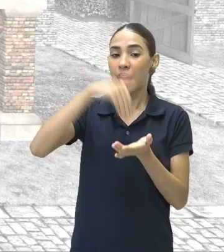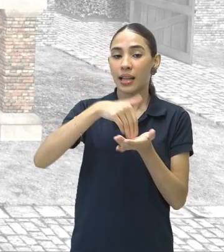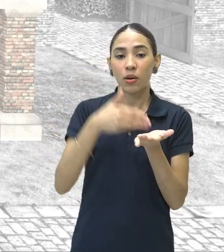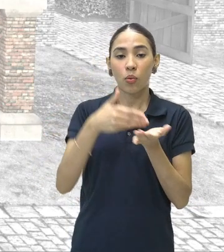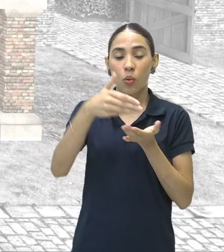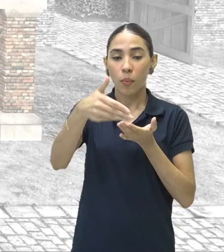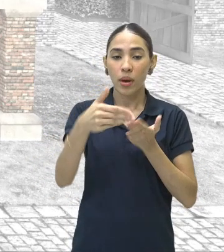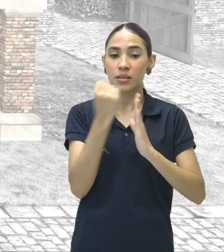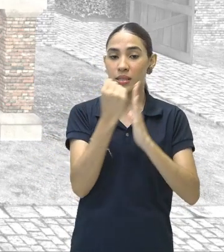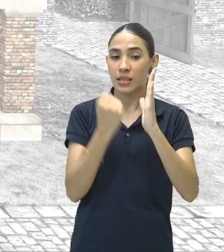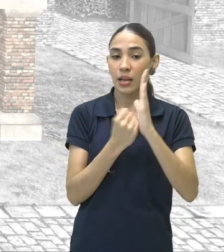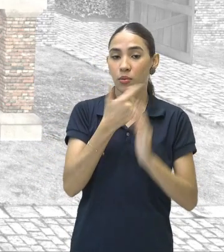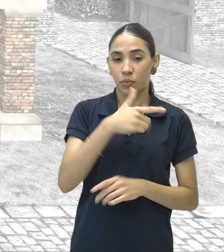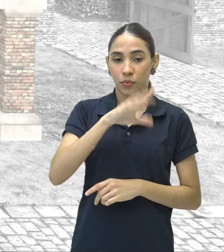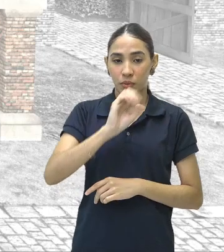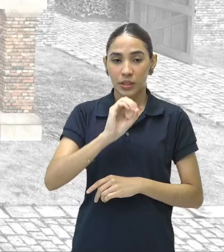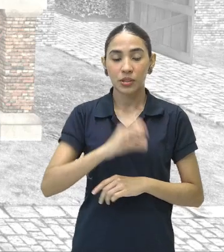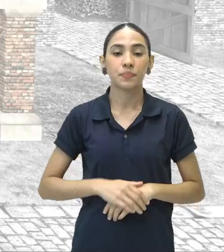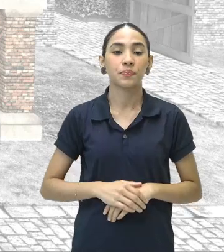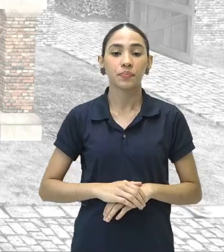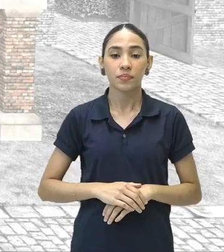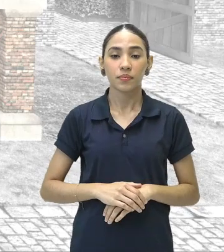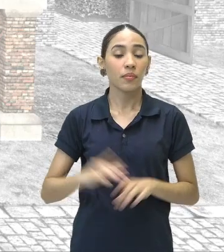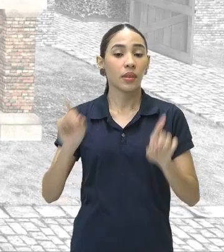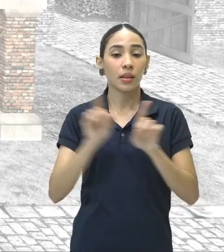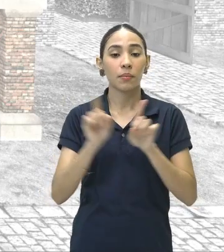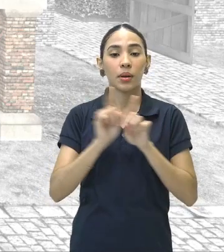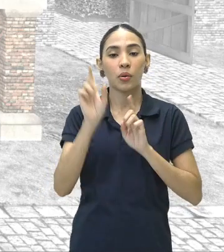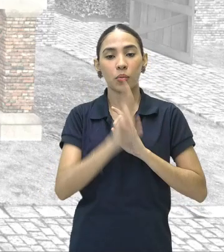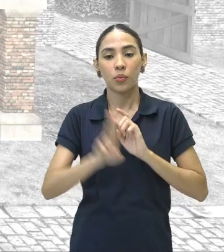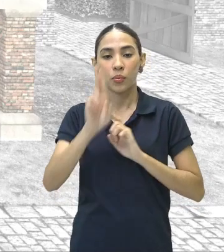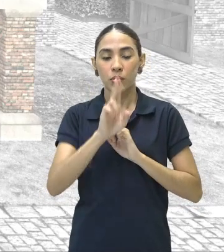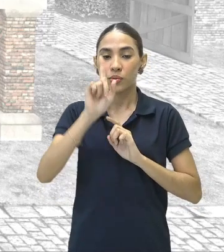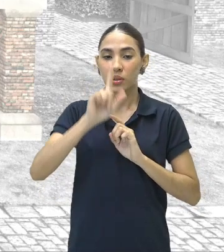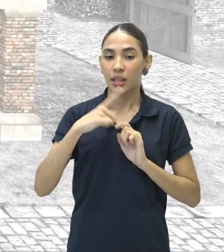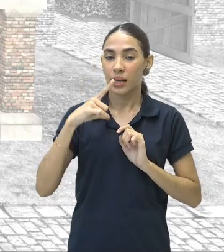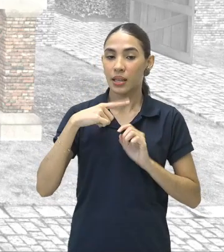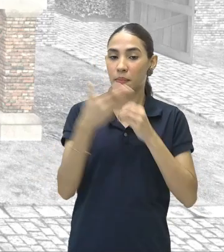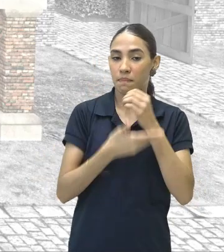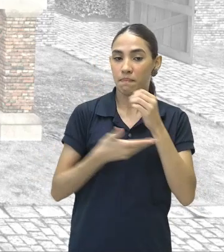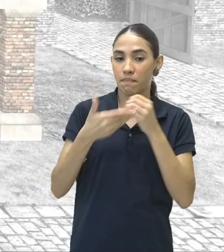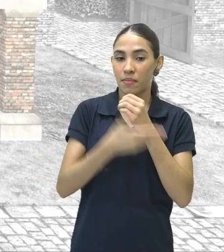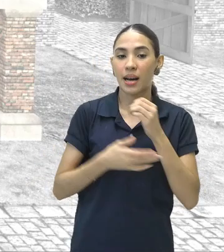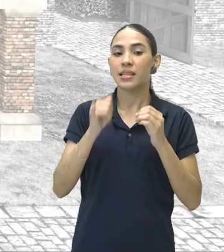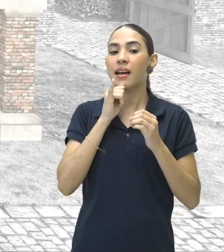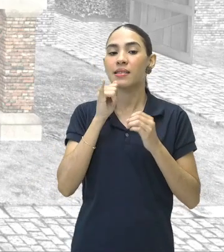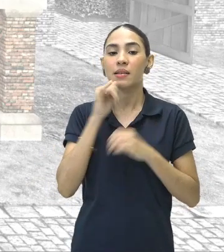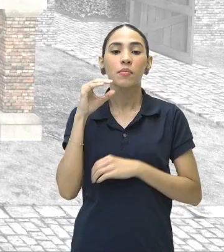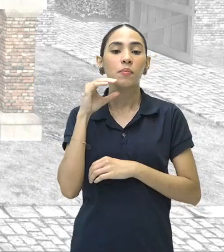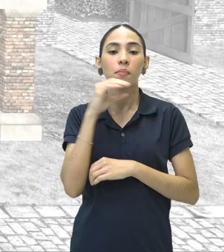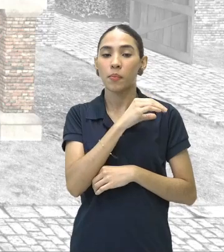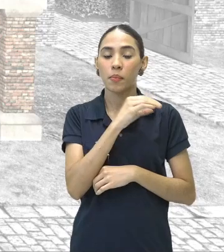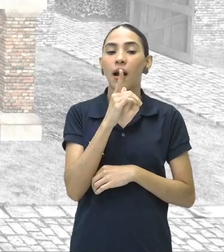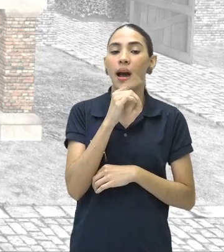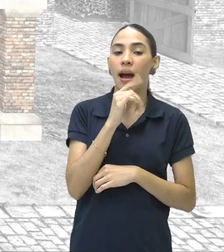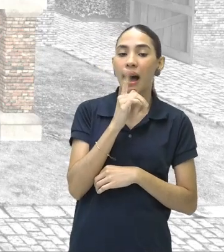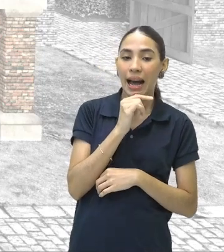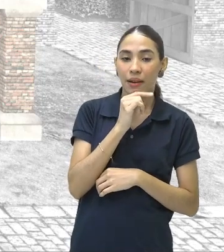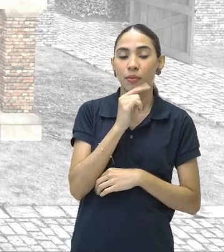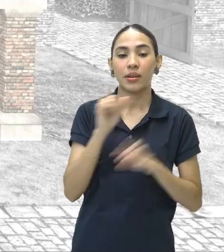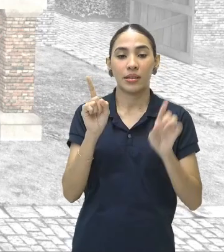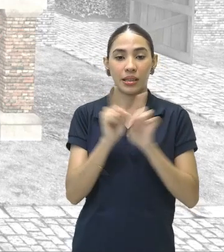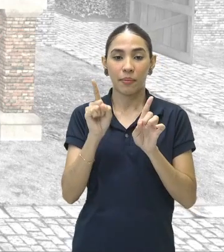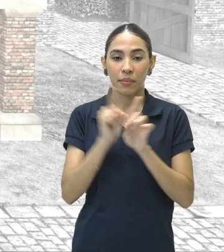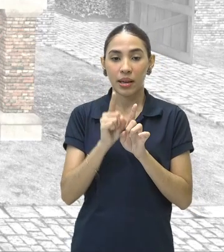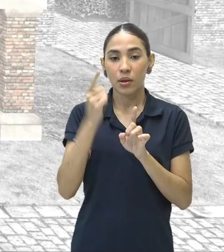do século XX. Seu funcionamento é baseado no aquecimento de água